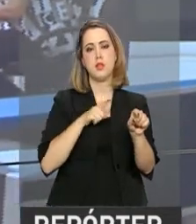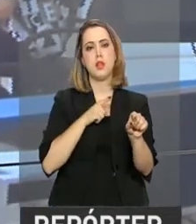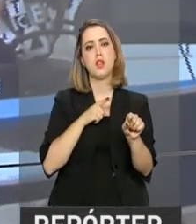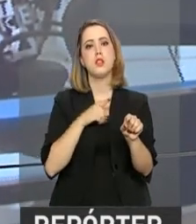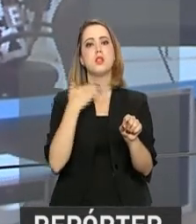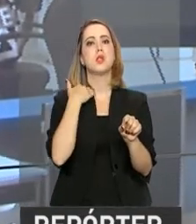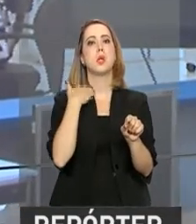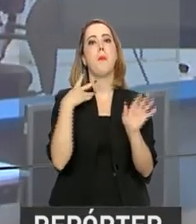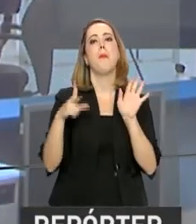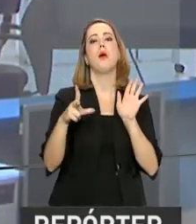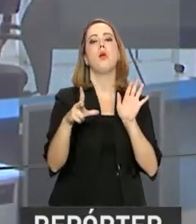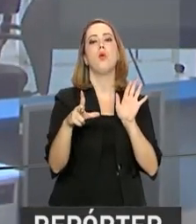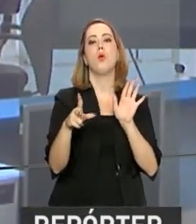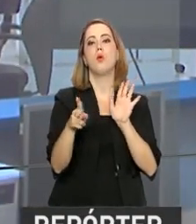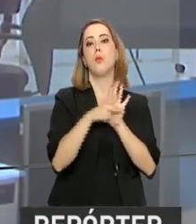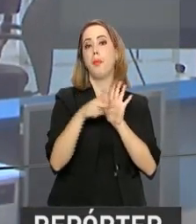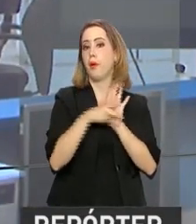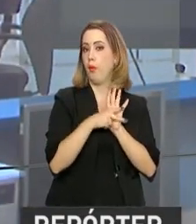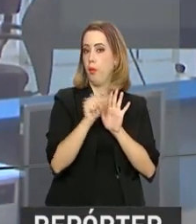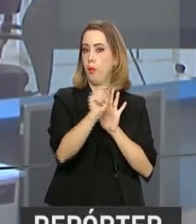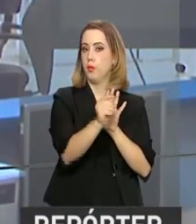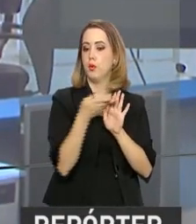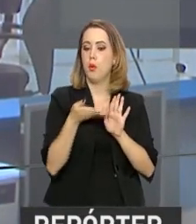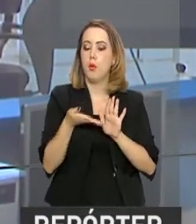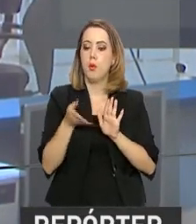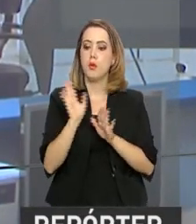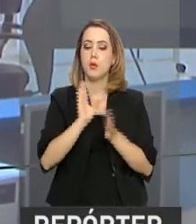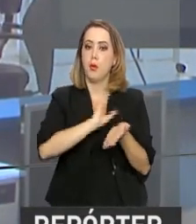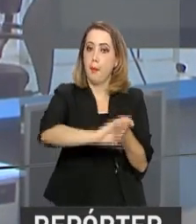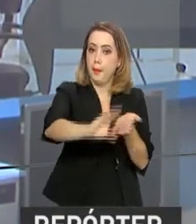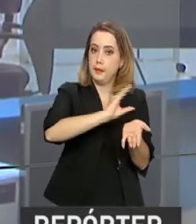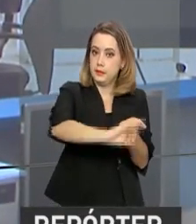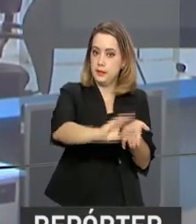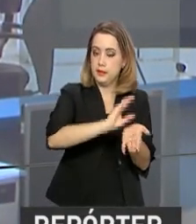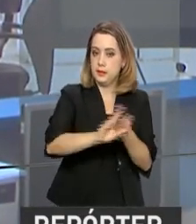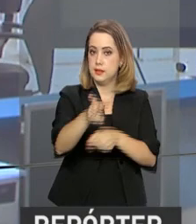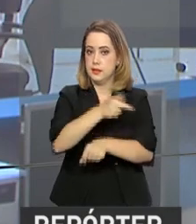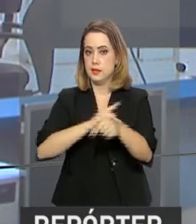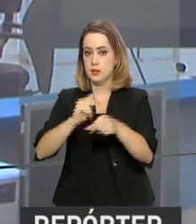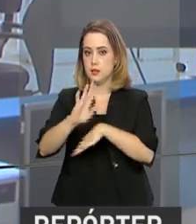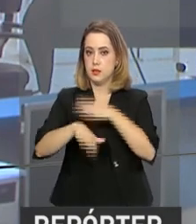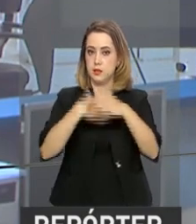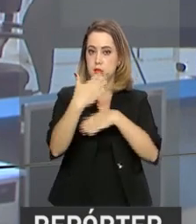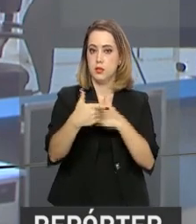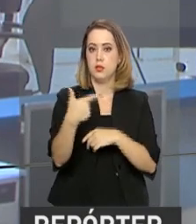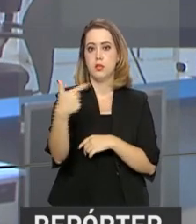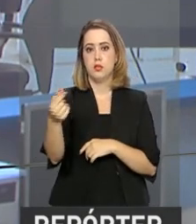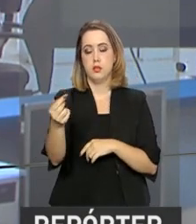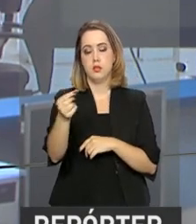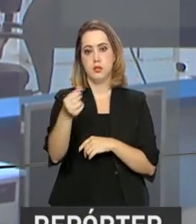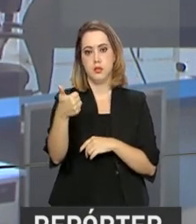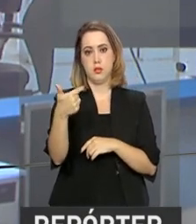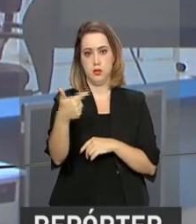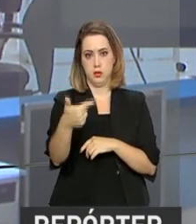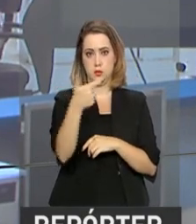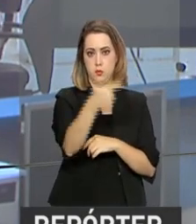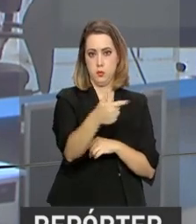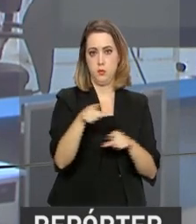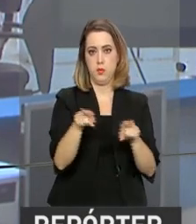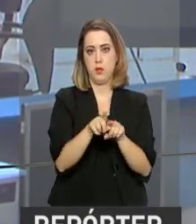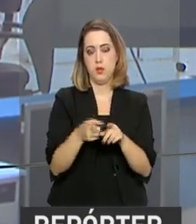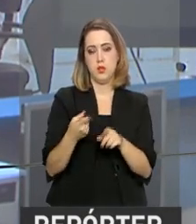investir em projetos dos países em desenvolvimento até 2022 serão 2 bilhões de dólares em